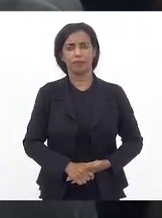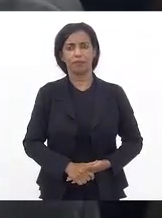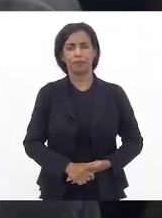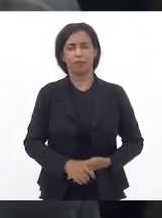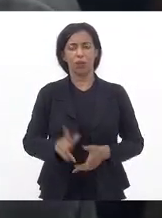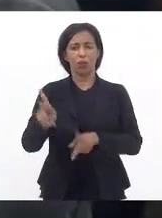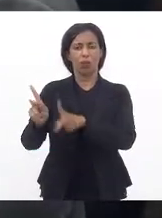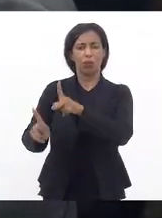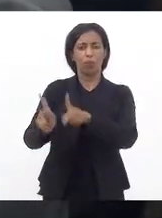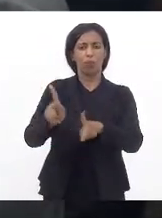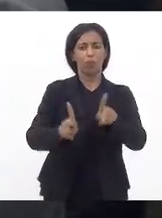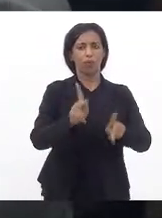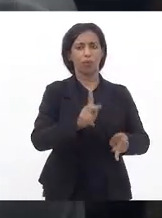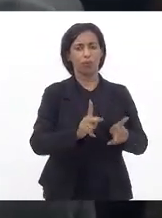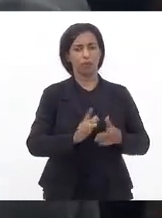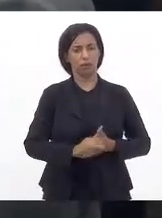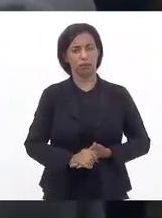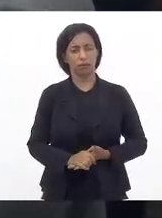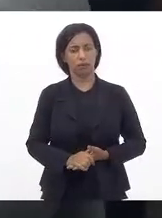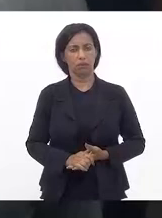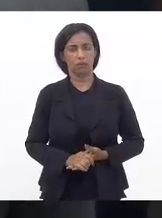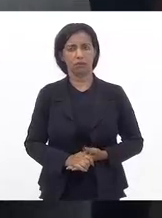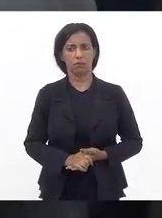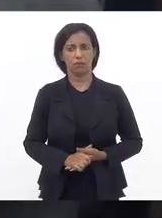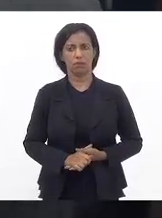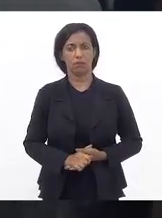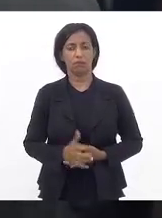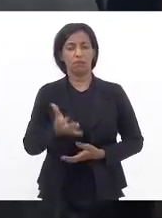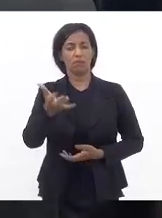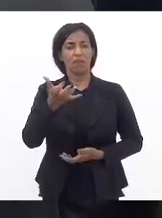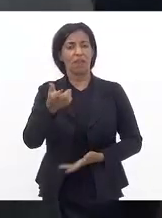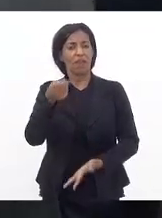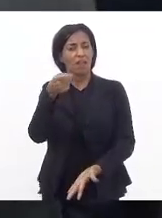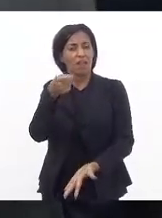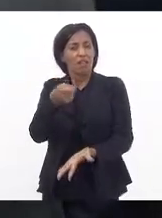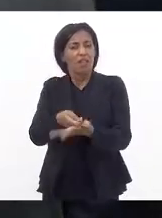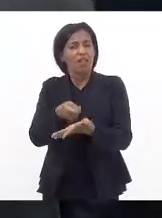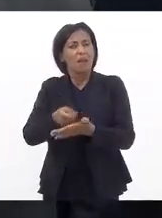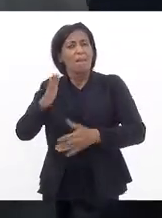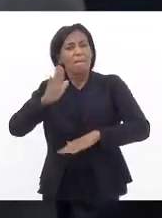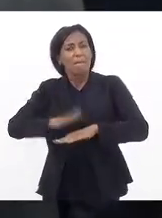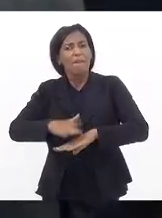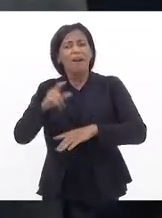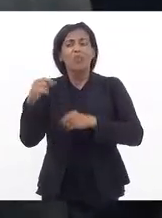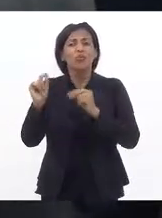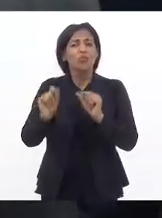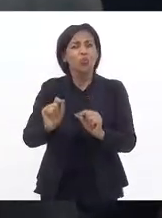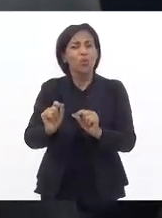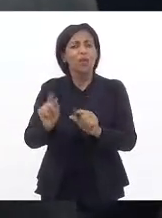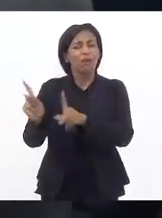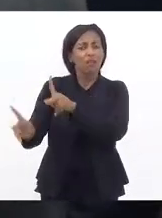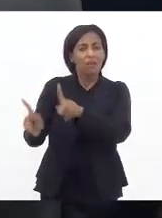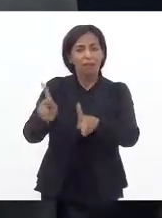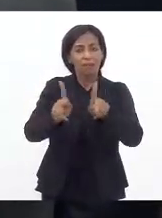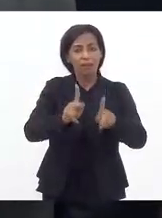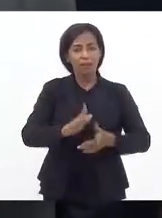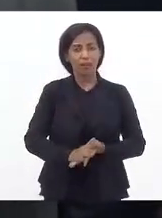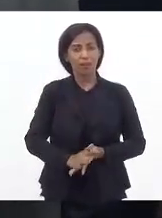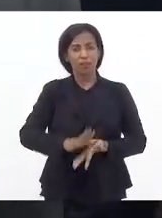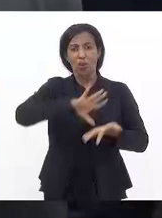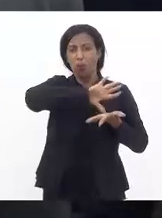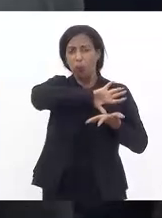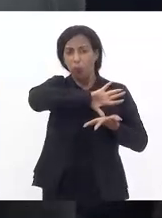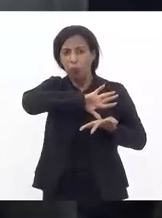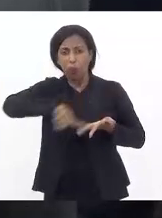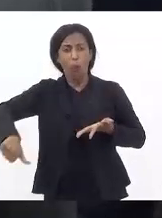a população O que é exigir mas o que da população já